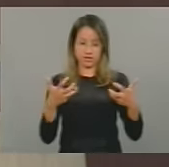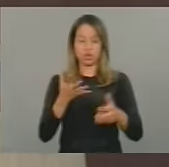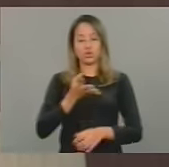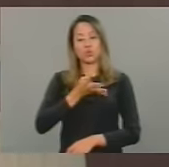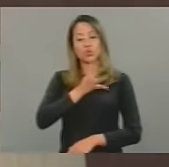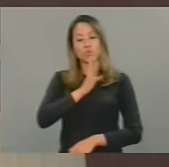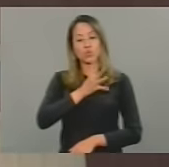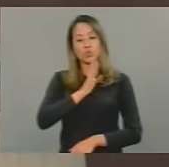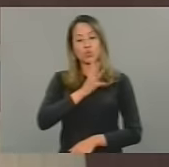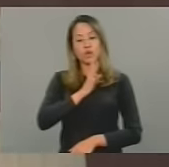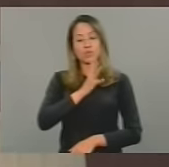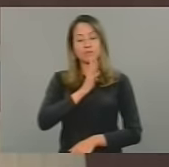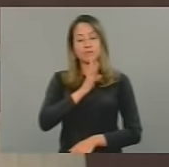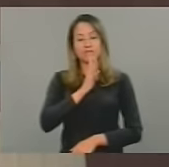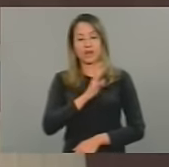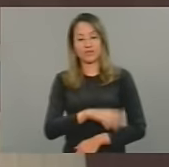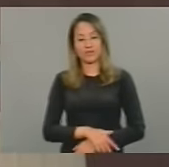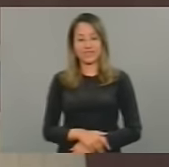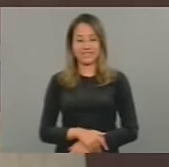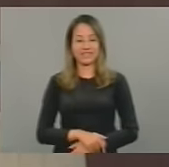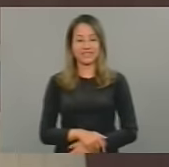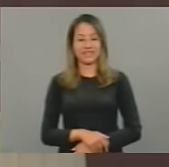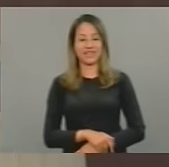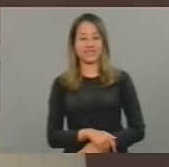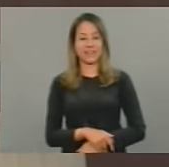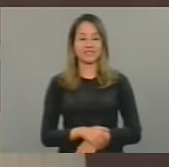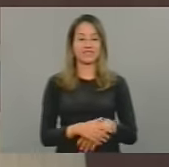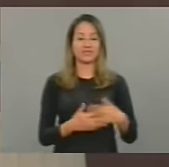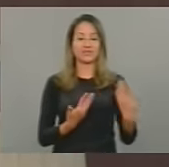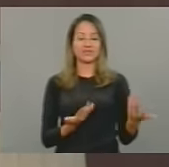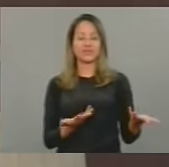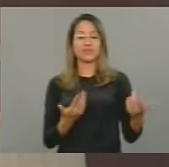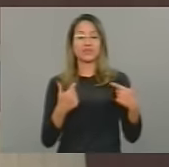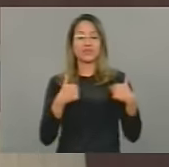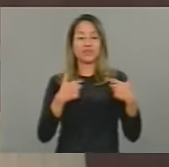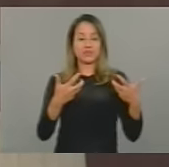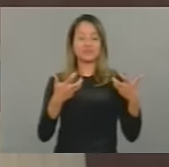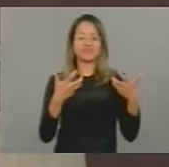conhecimento da sociedade cearense a minha